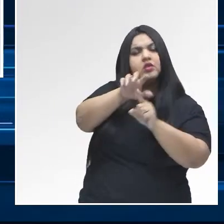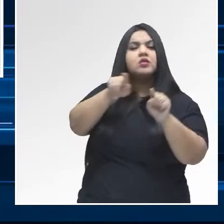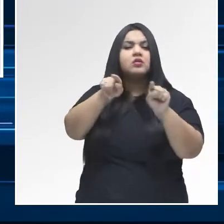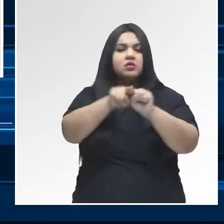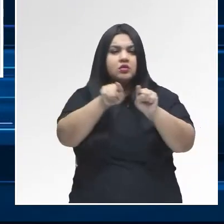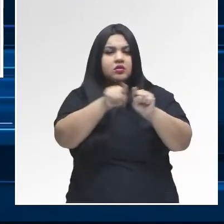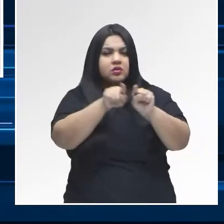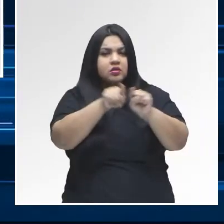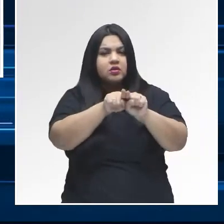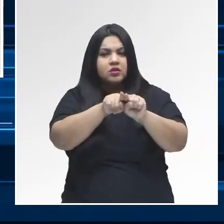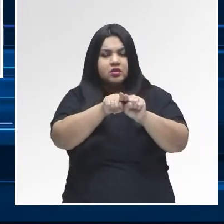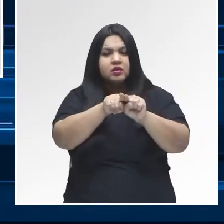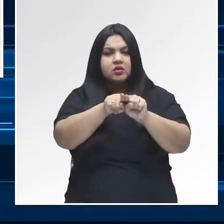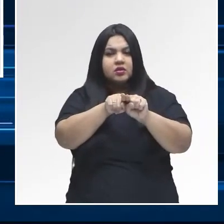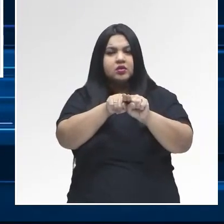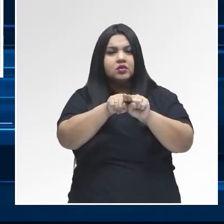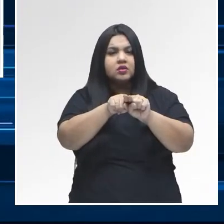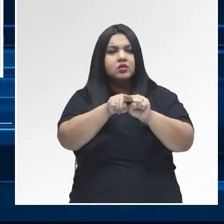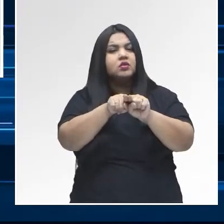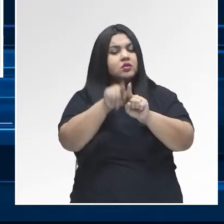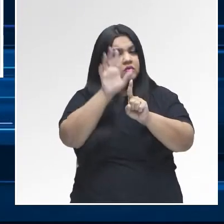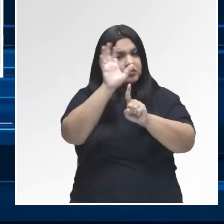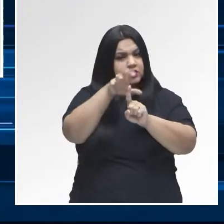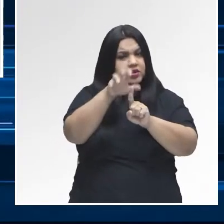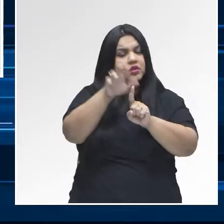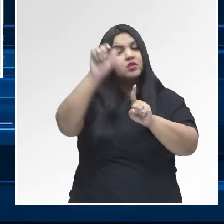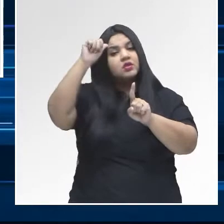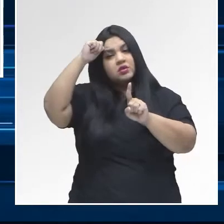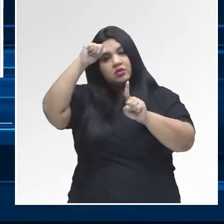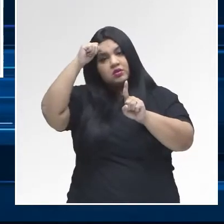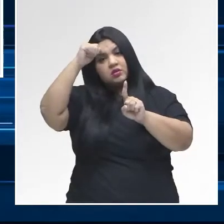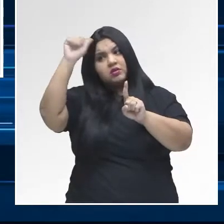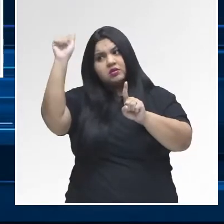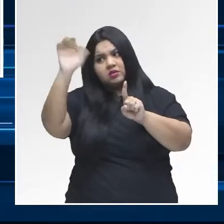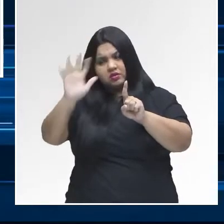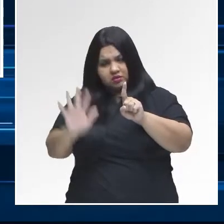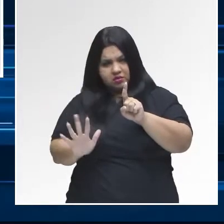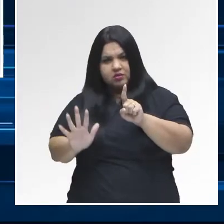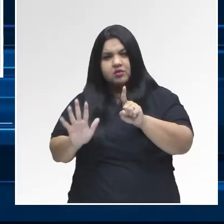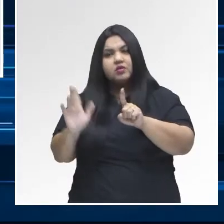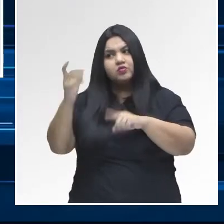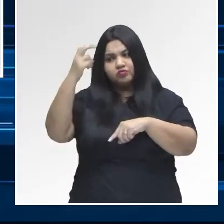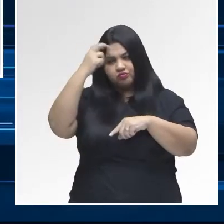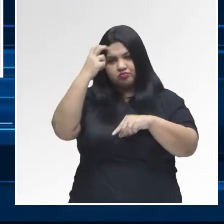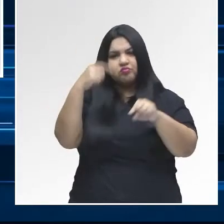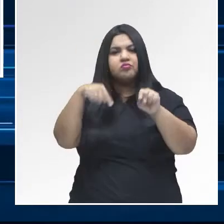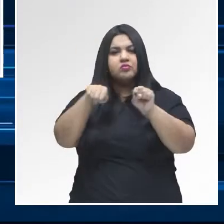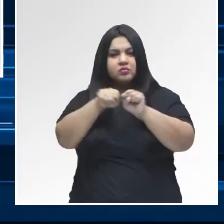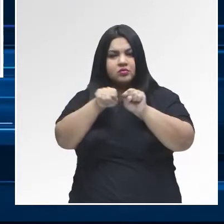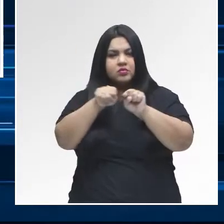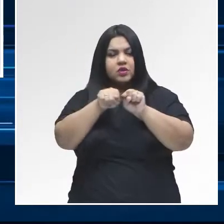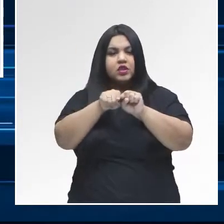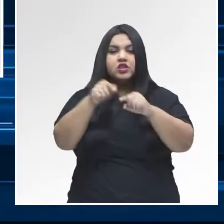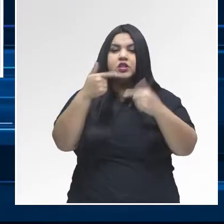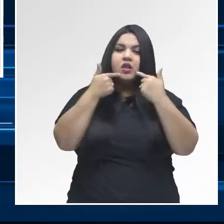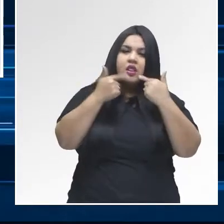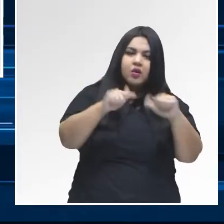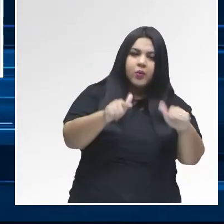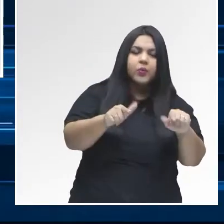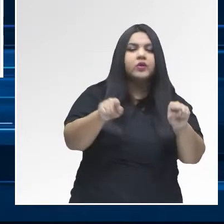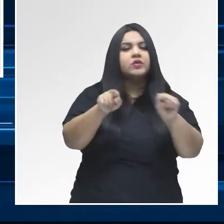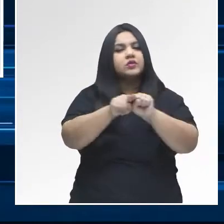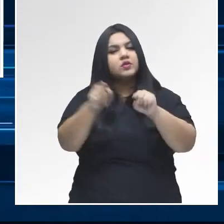também, não por menos que os outros, influência da cultura africana, na questão da linguagem, na questão